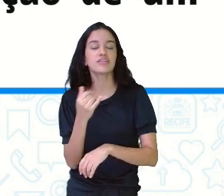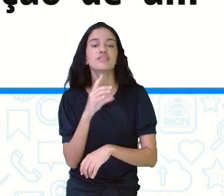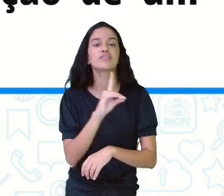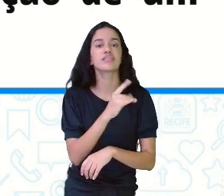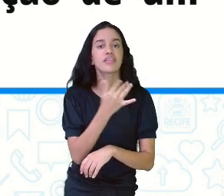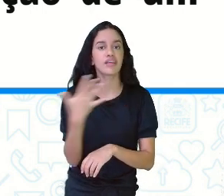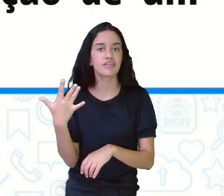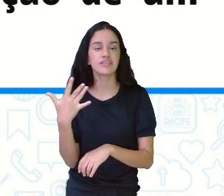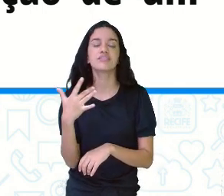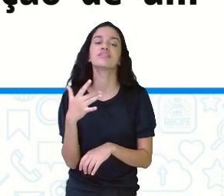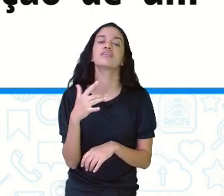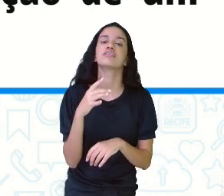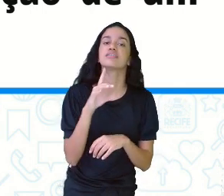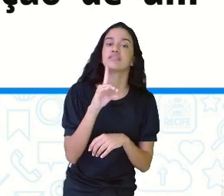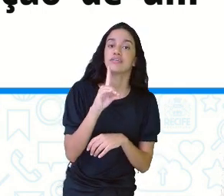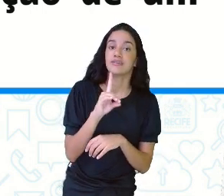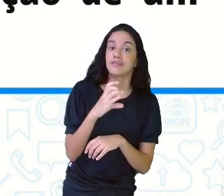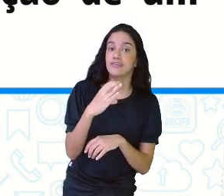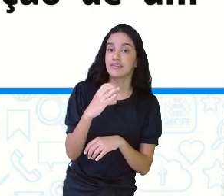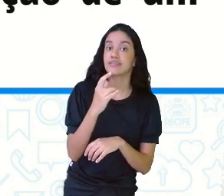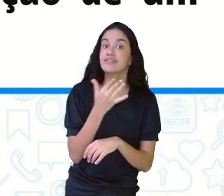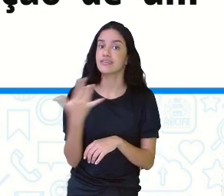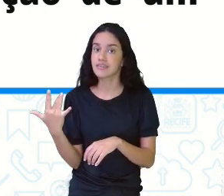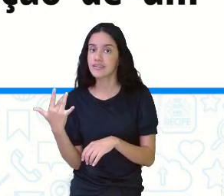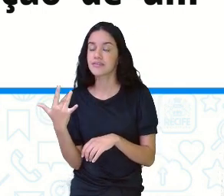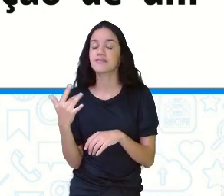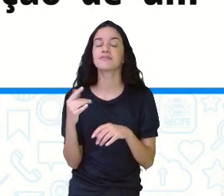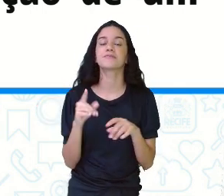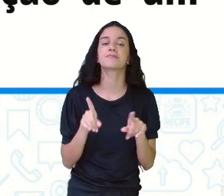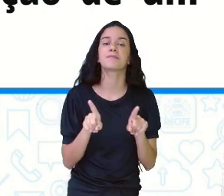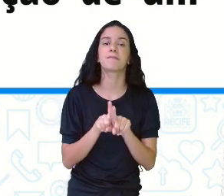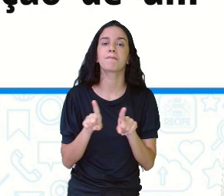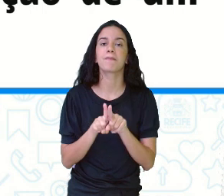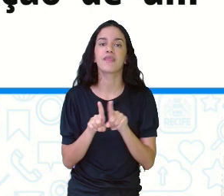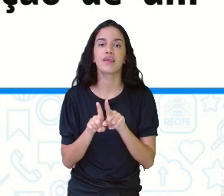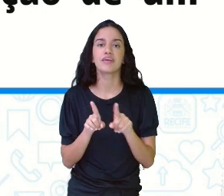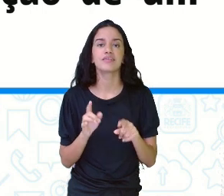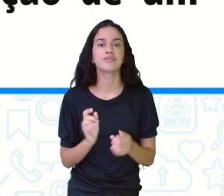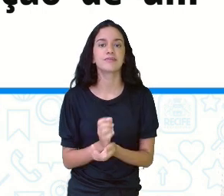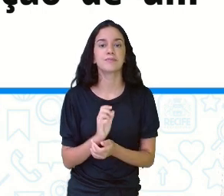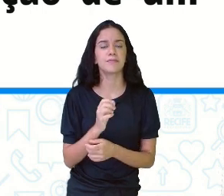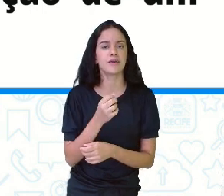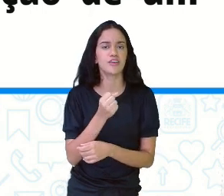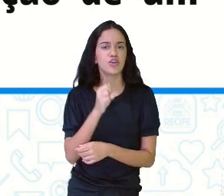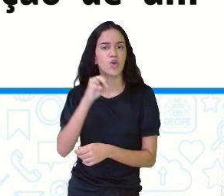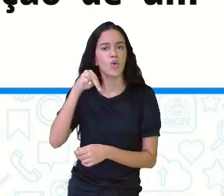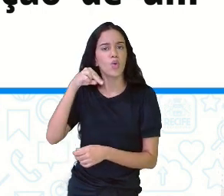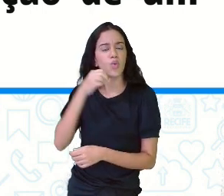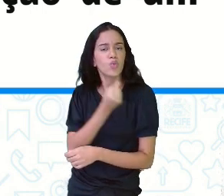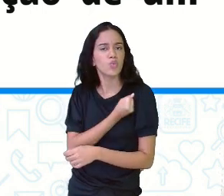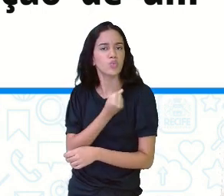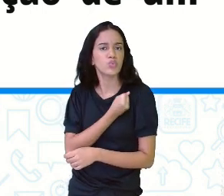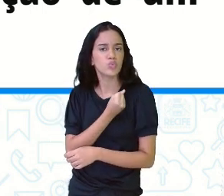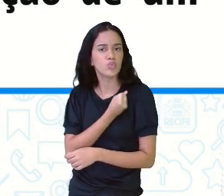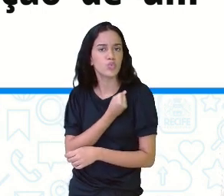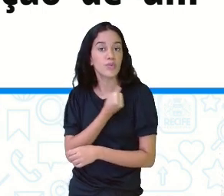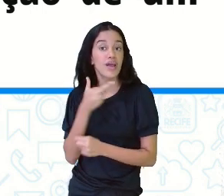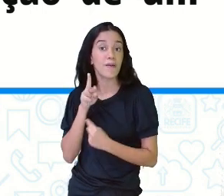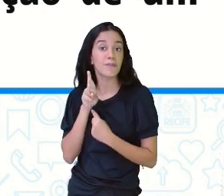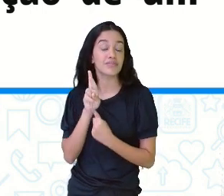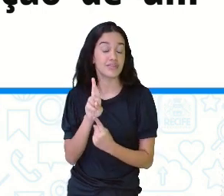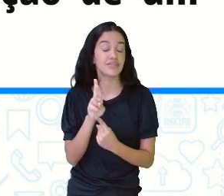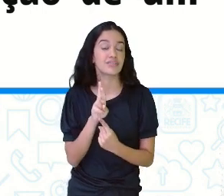algarismos, formamos numerais. Numeral é o nome dado a qualquer representação de um